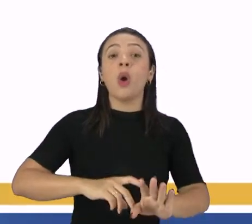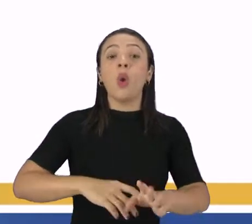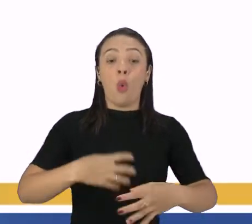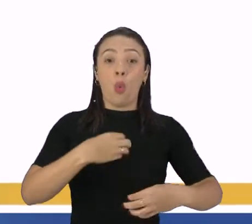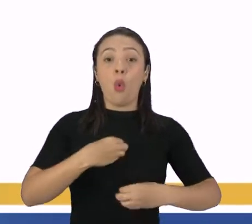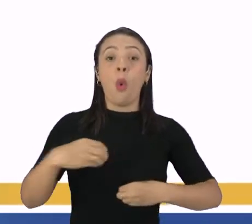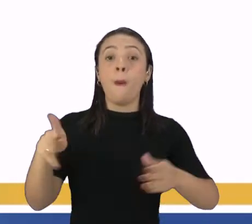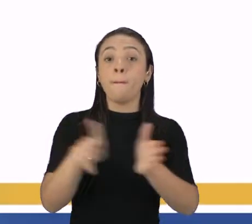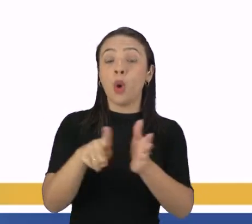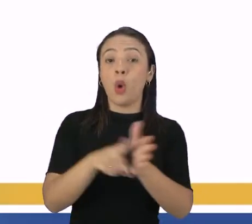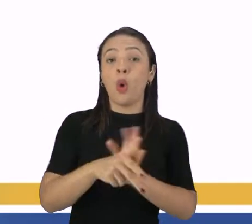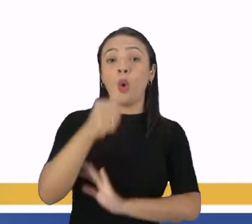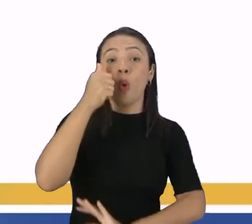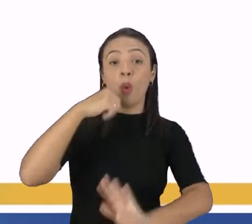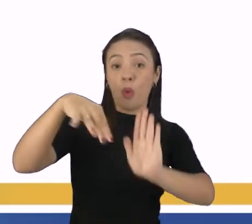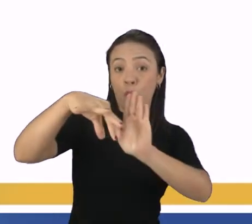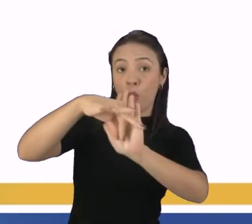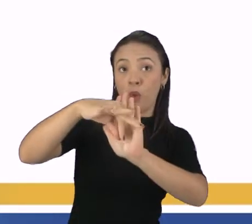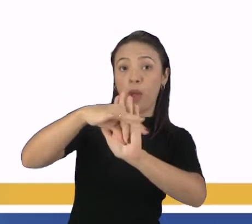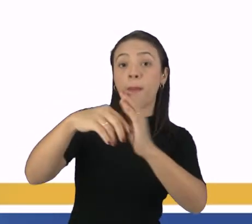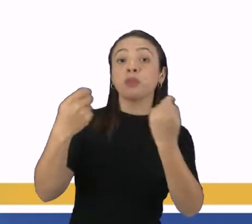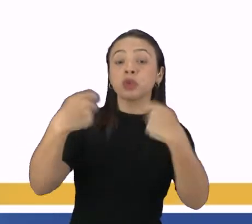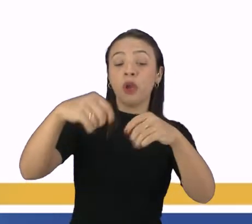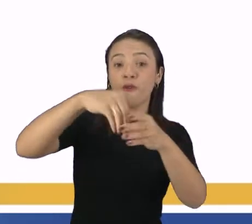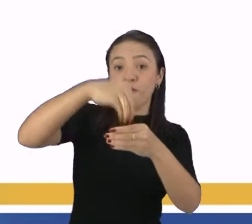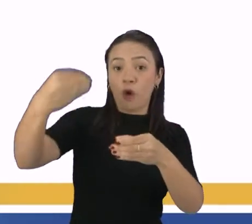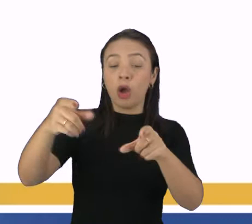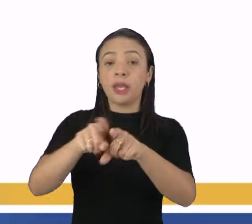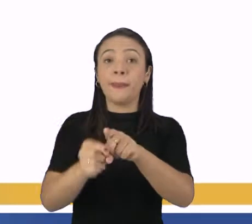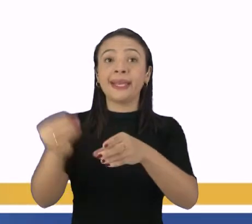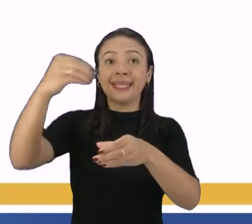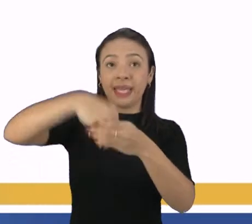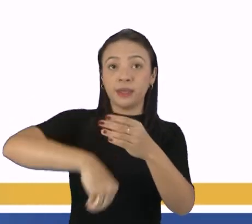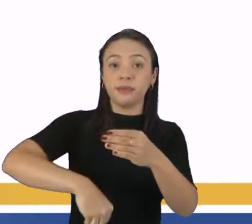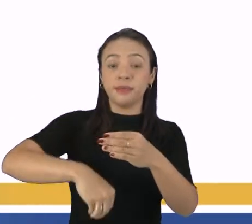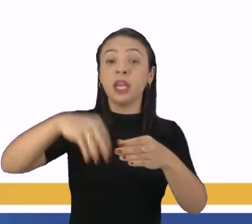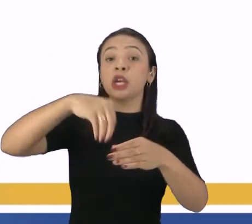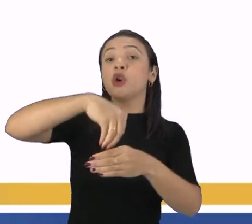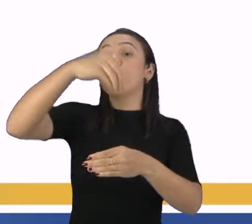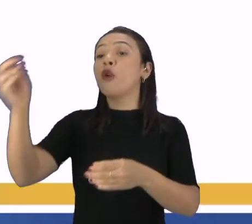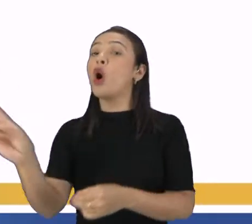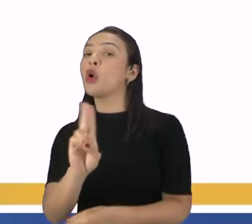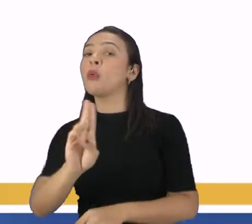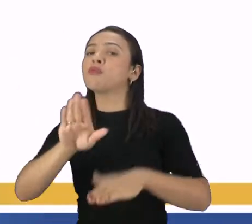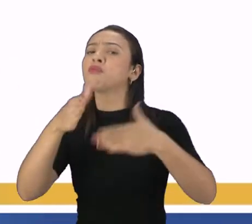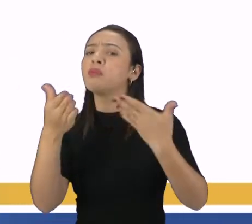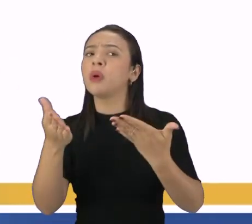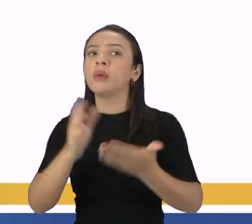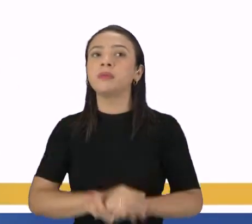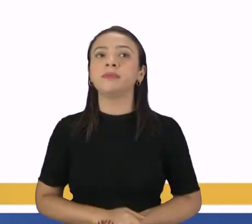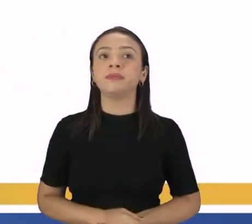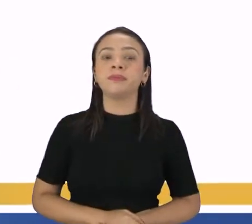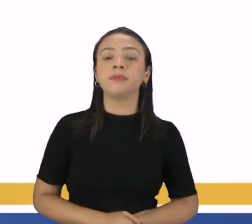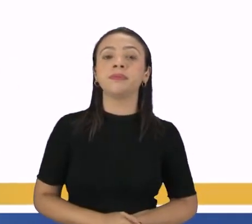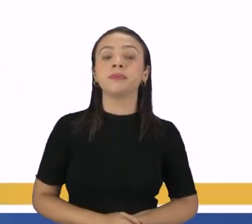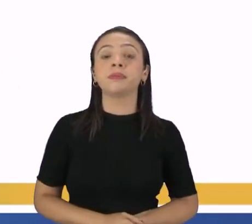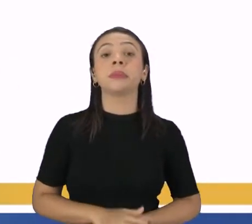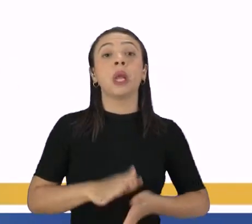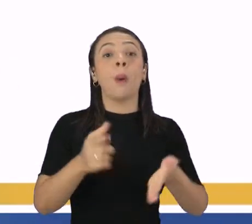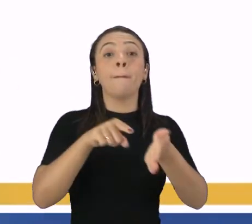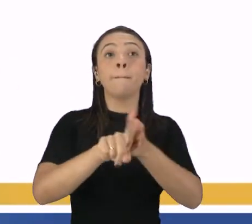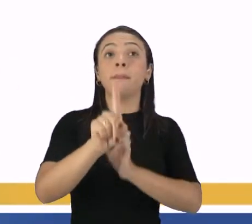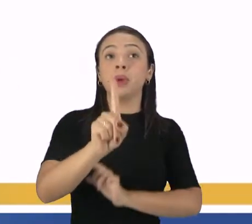reprodutor feminino podem ser classificados em internos e externos. Os órgãos externos são... Tá? Então vejam aqui na primeira